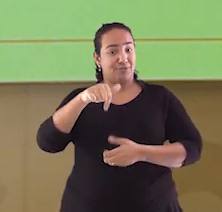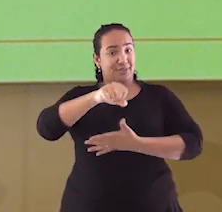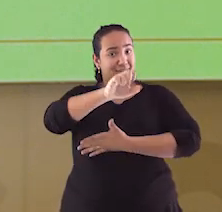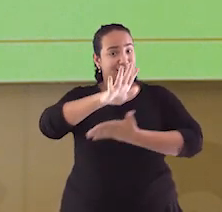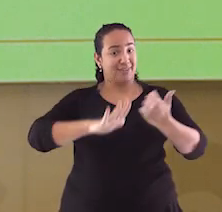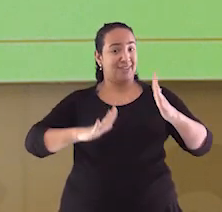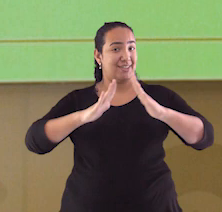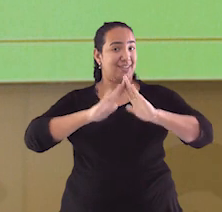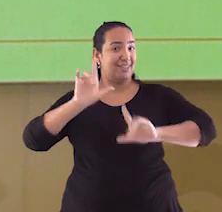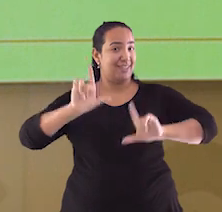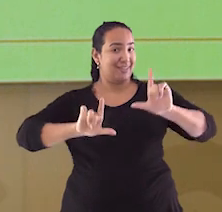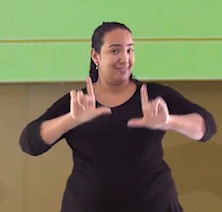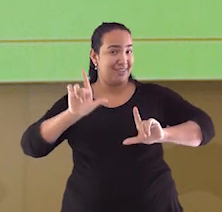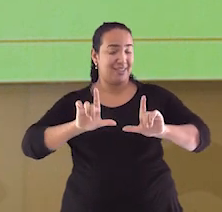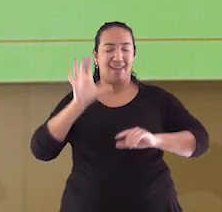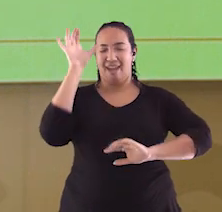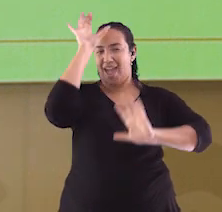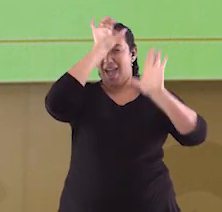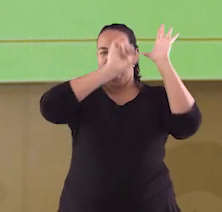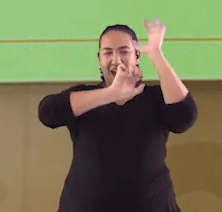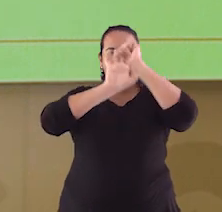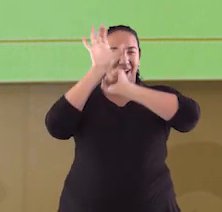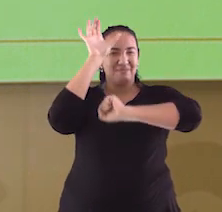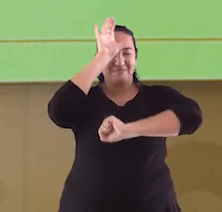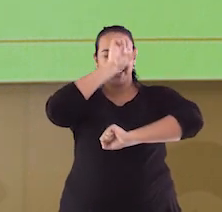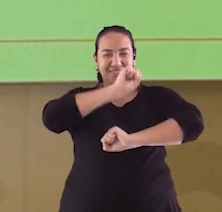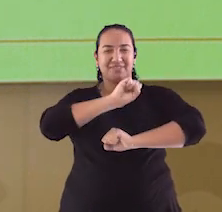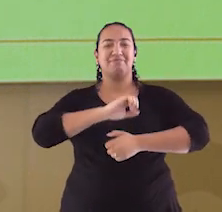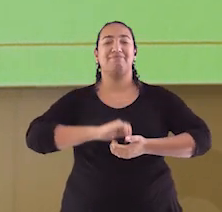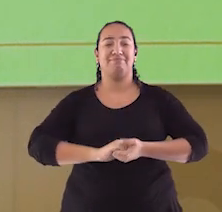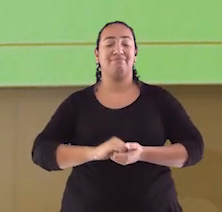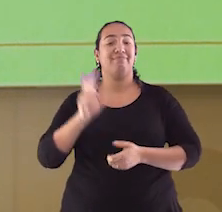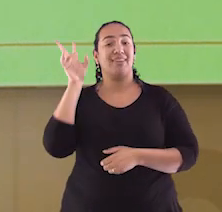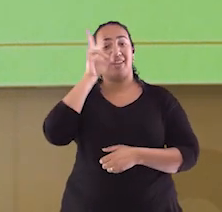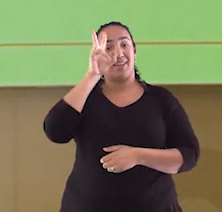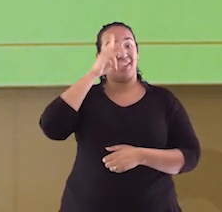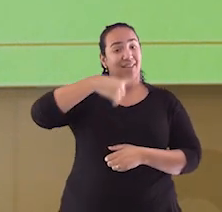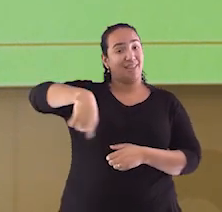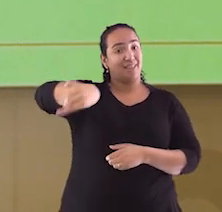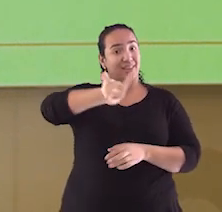no Dever em Casa na TV, aprendendo muito mais.